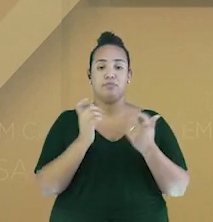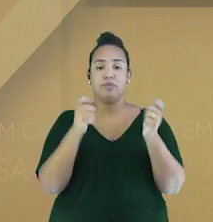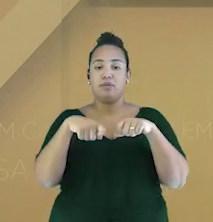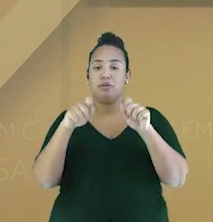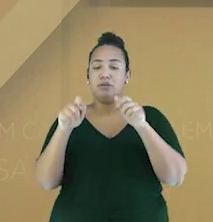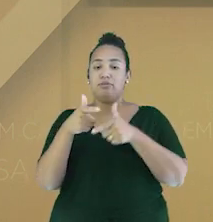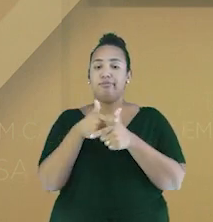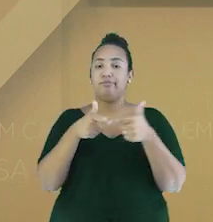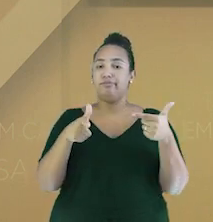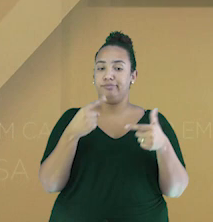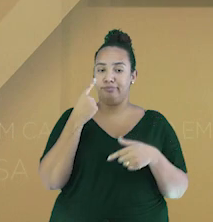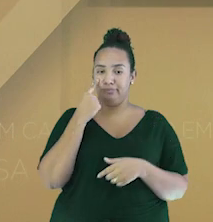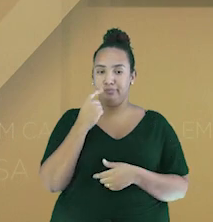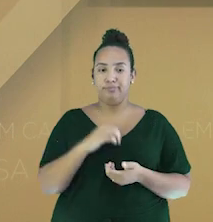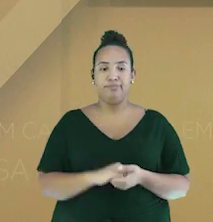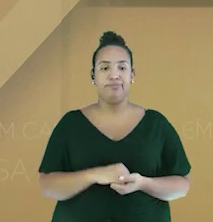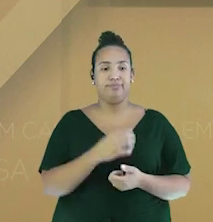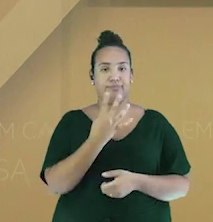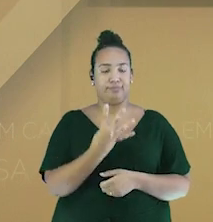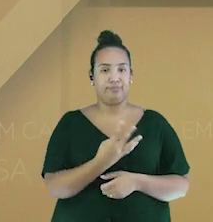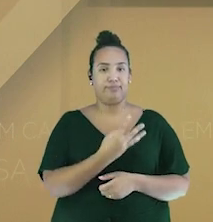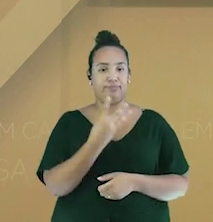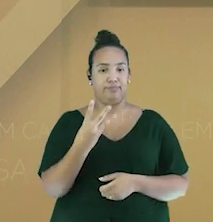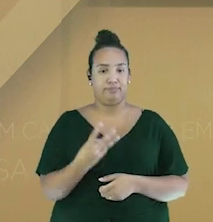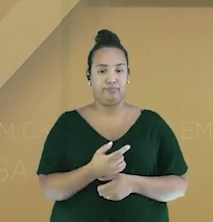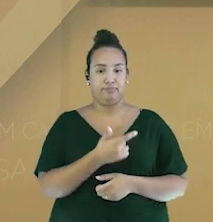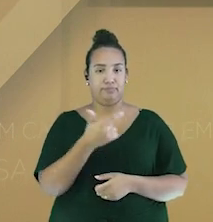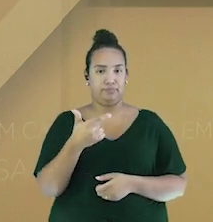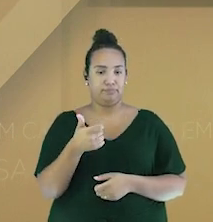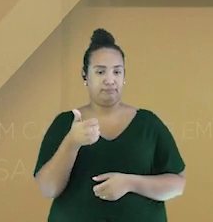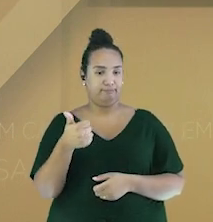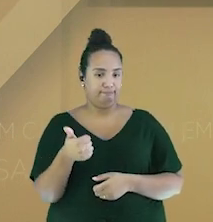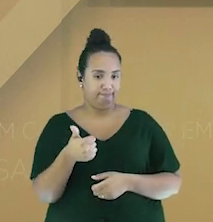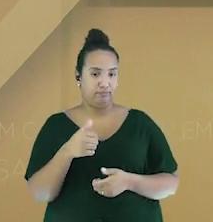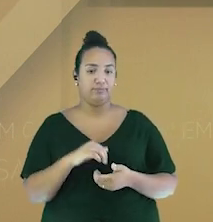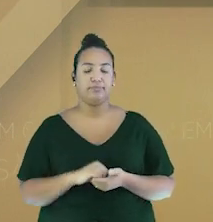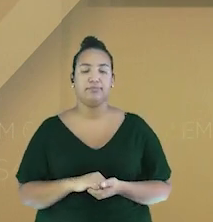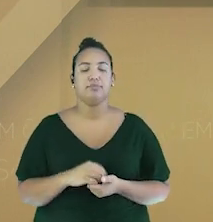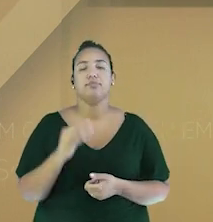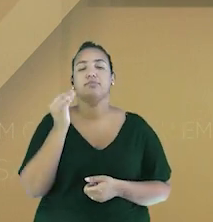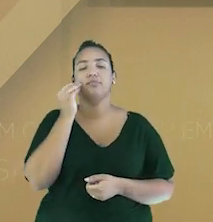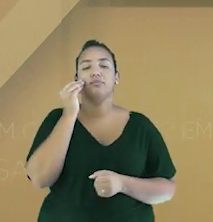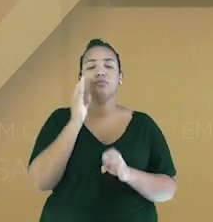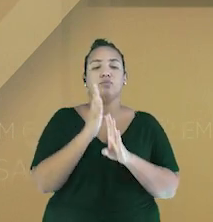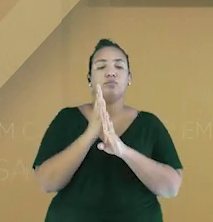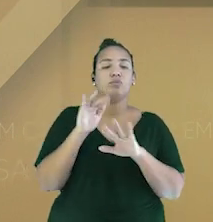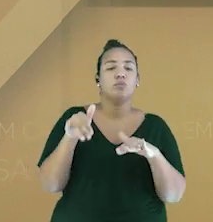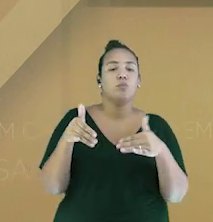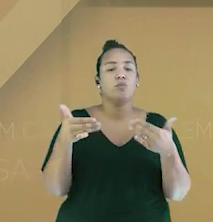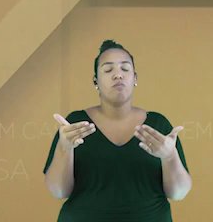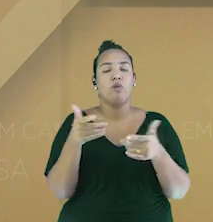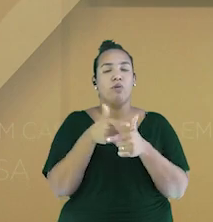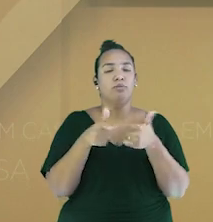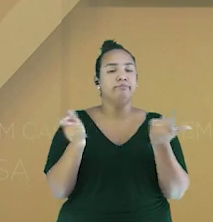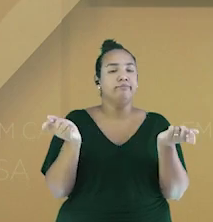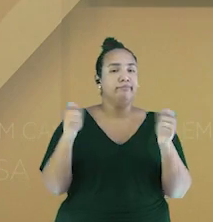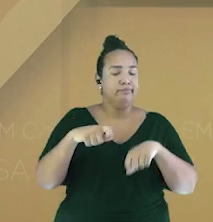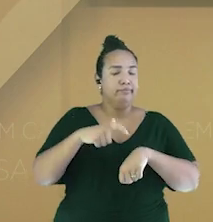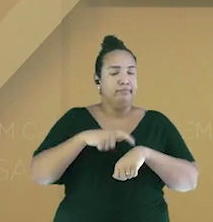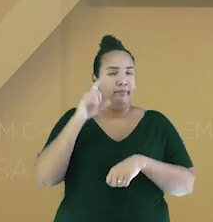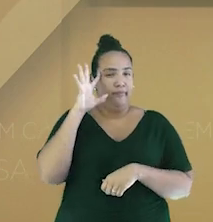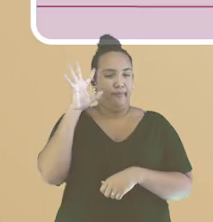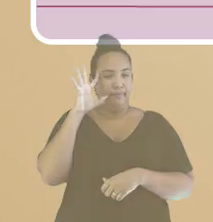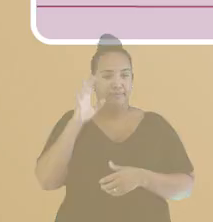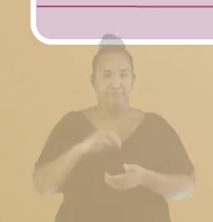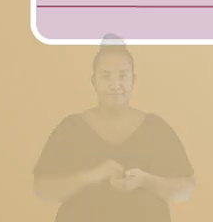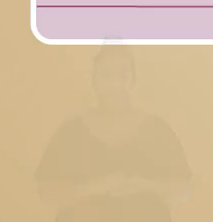são 4, 3, 2 e 1. Tente descobrir quais são os seus divisores. Vou te dar um tempinho.